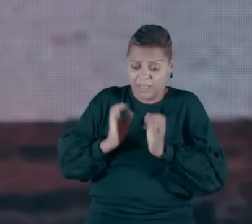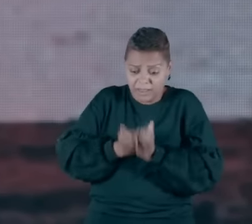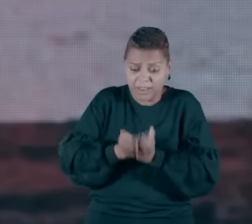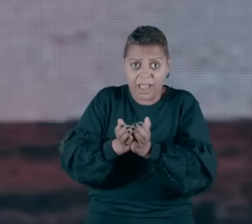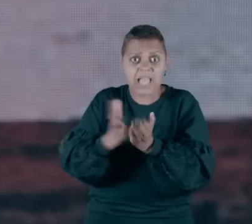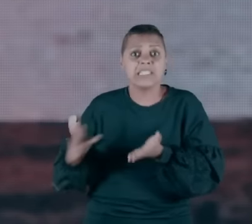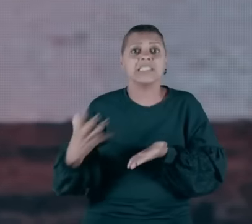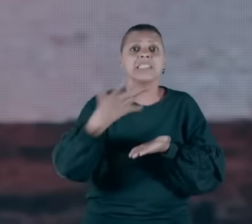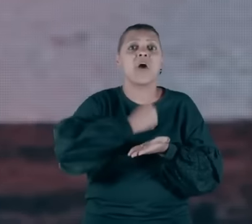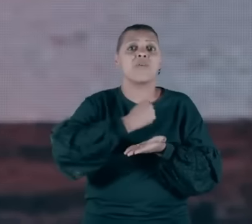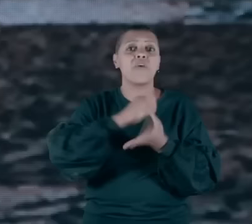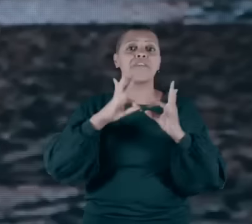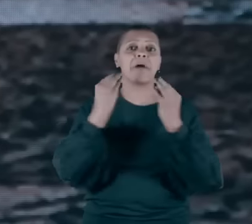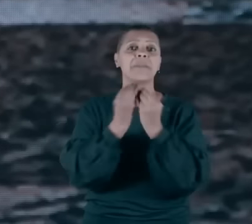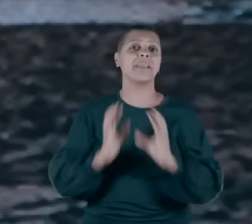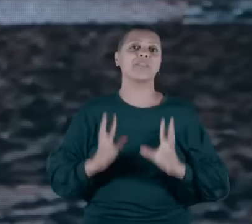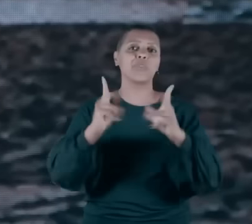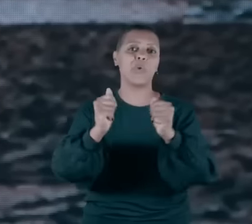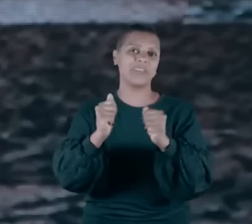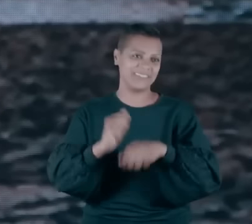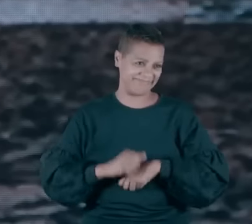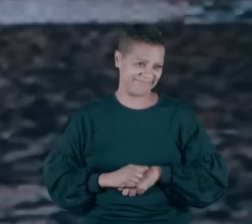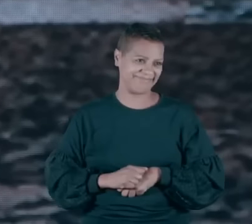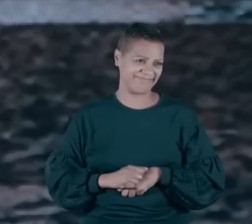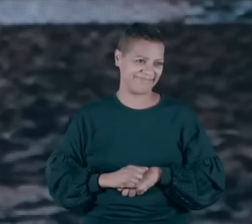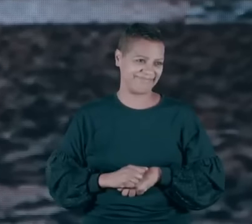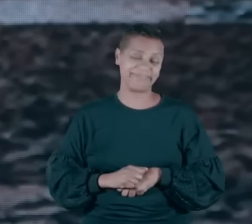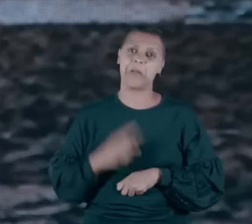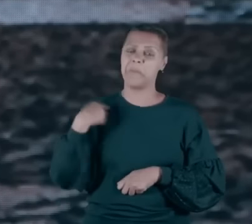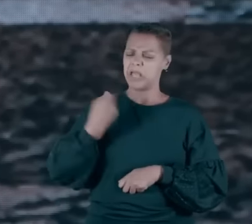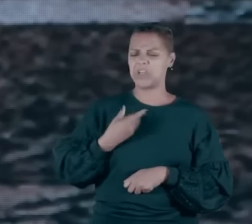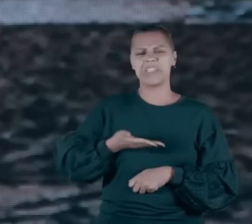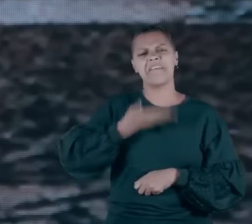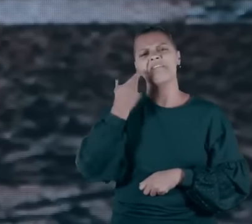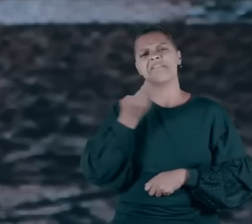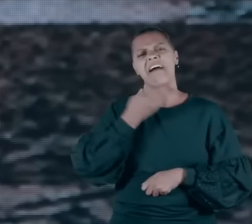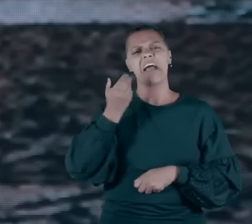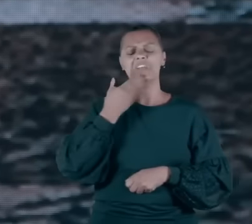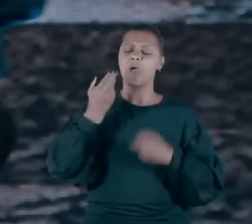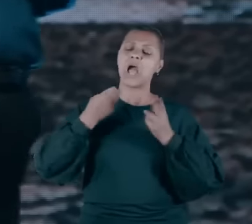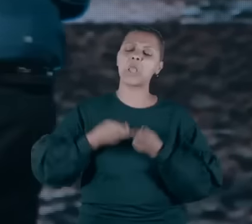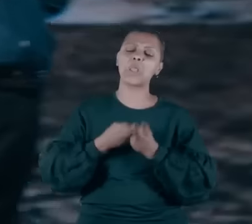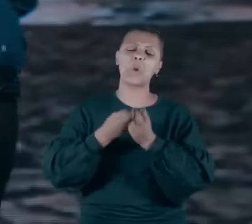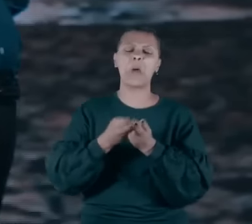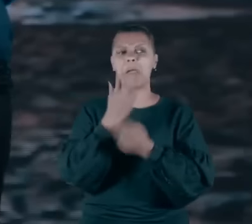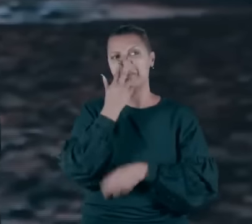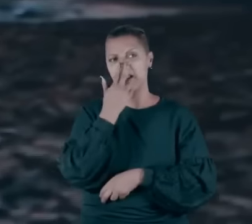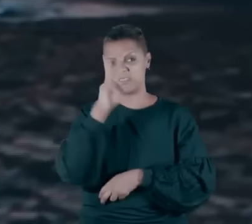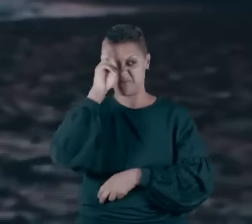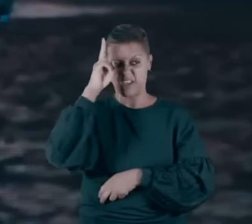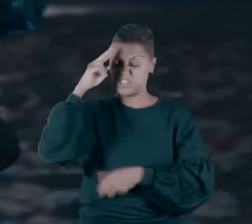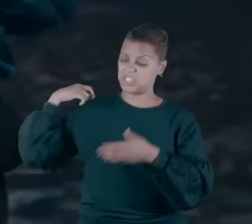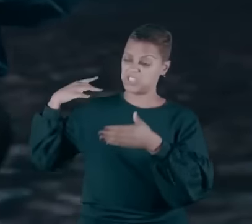pela qual condenou o mundo pra gente é muito fácil parece que Noé é uma história de